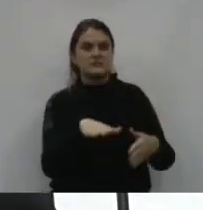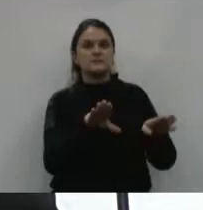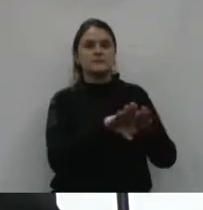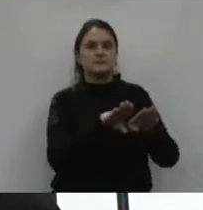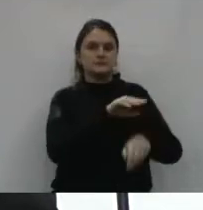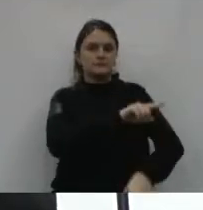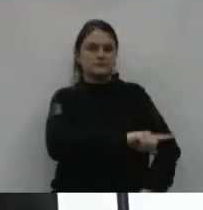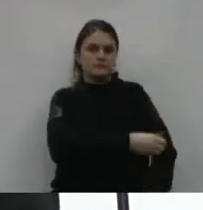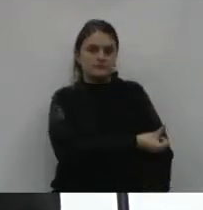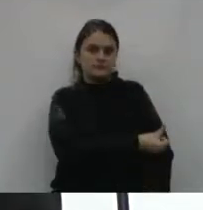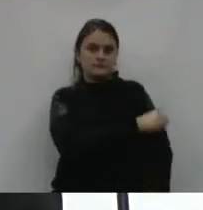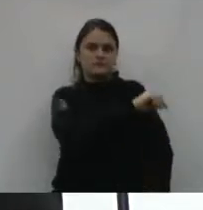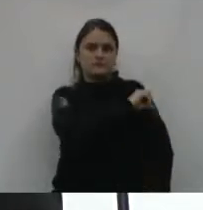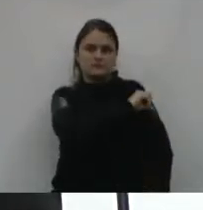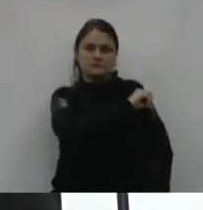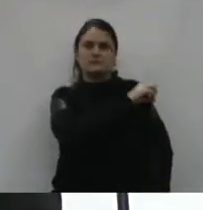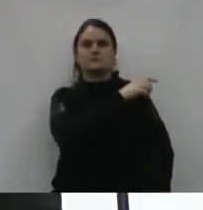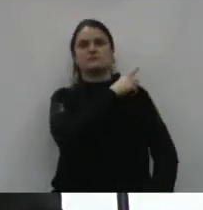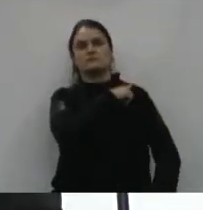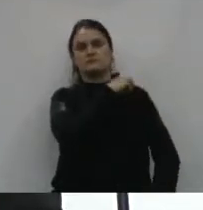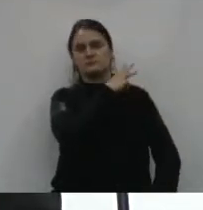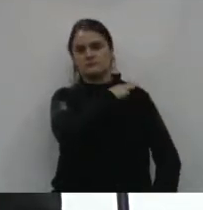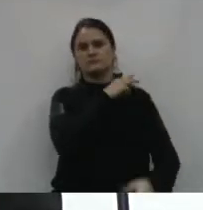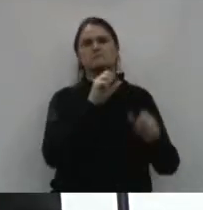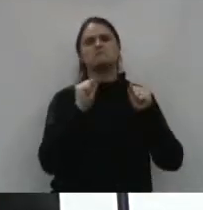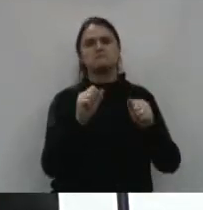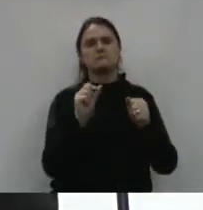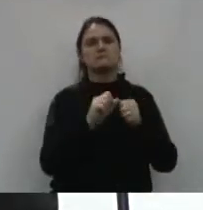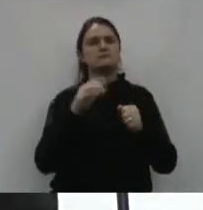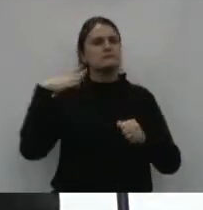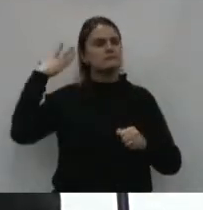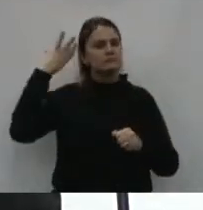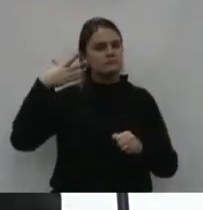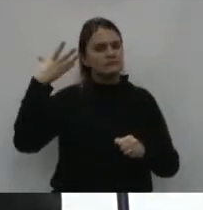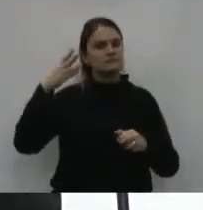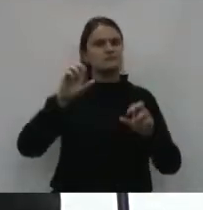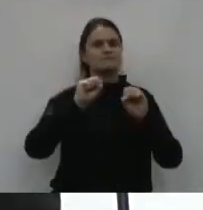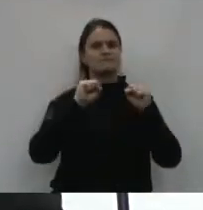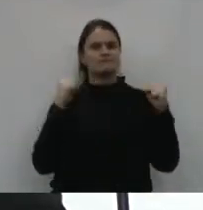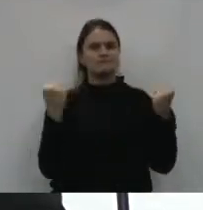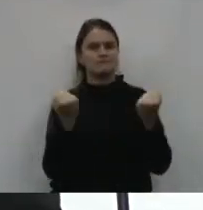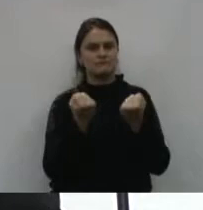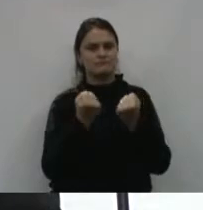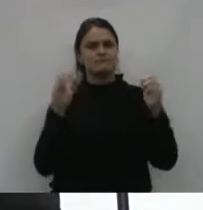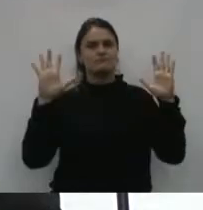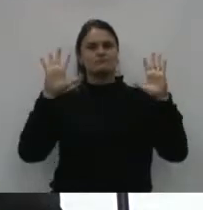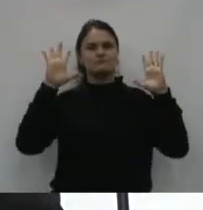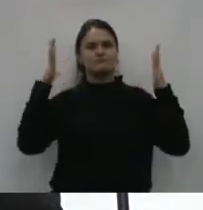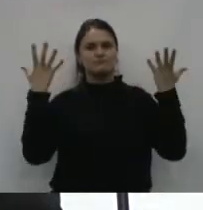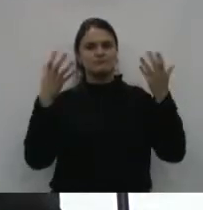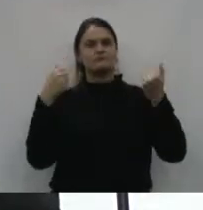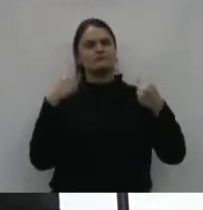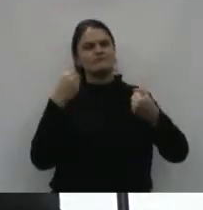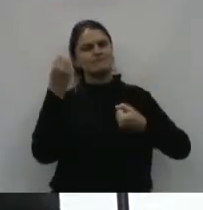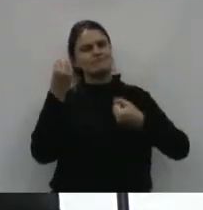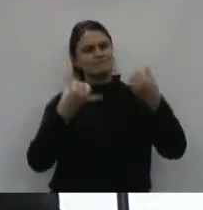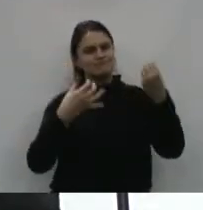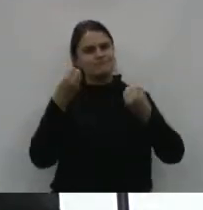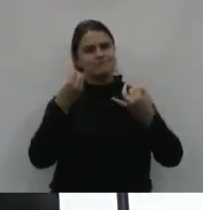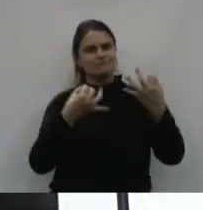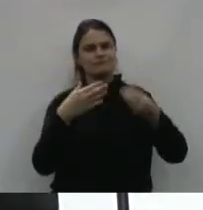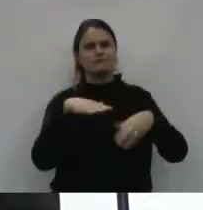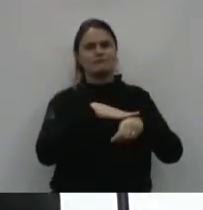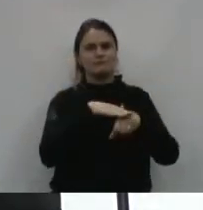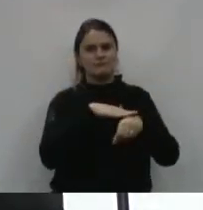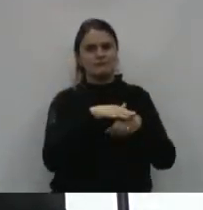públicas localizadas no município na vitória orientadas a realizar palestras seminários e eventos e esclarecimentos acerca da pedofilia